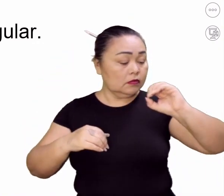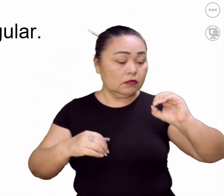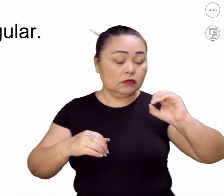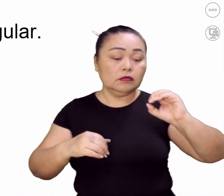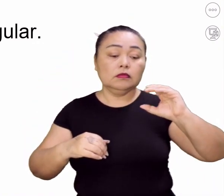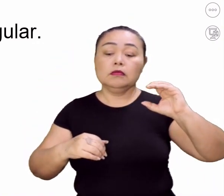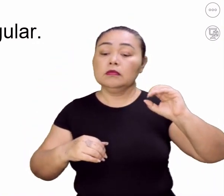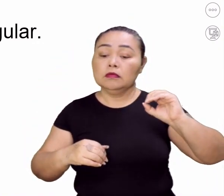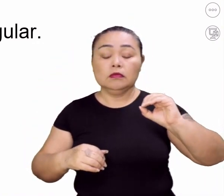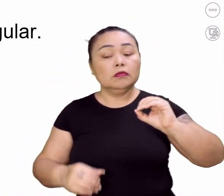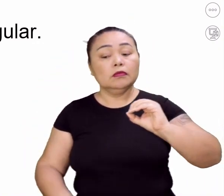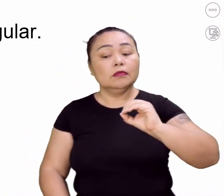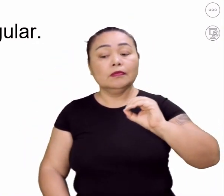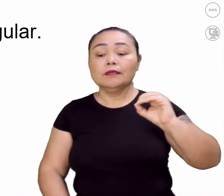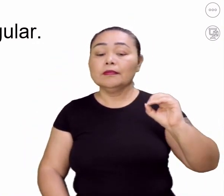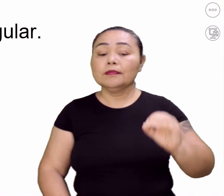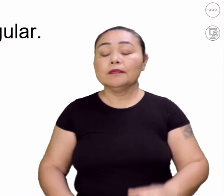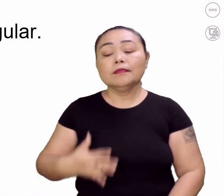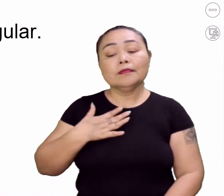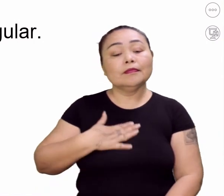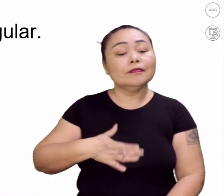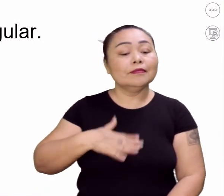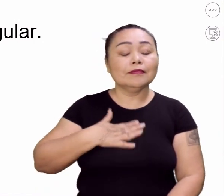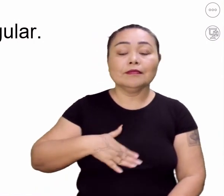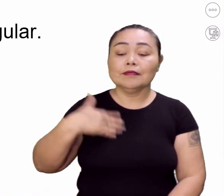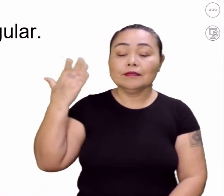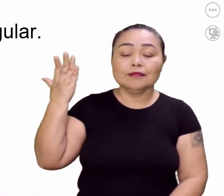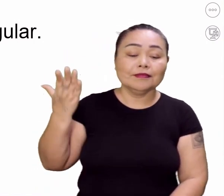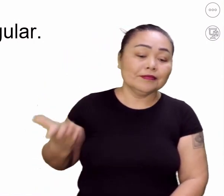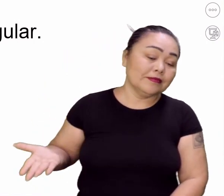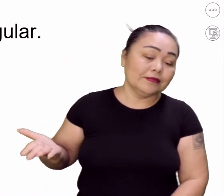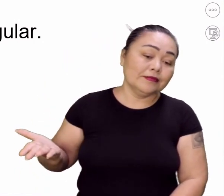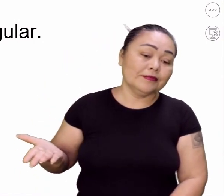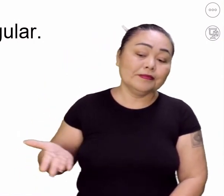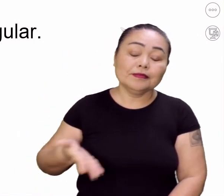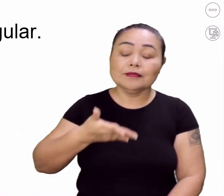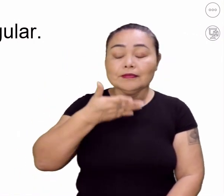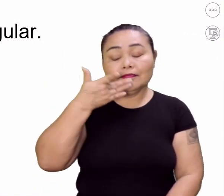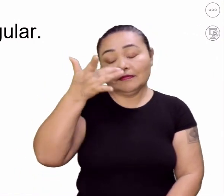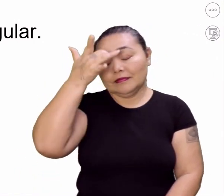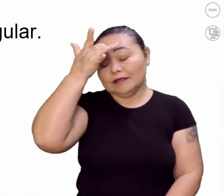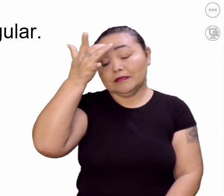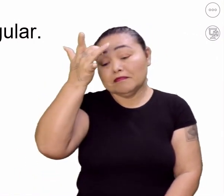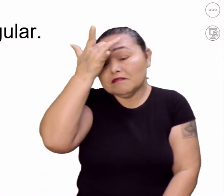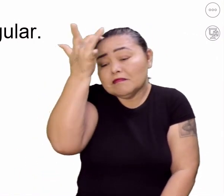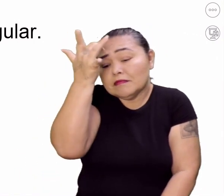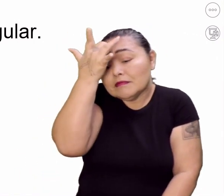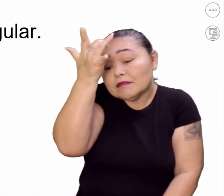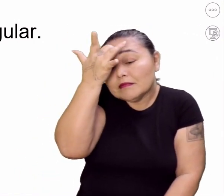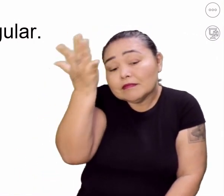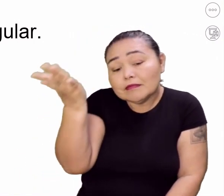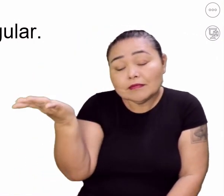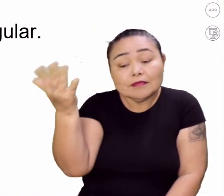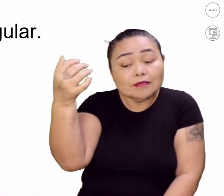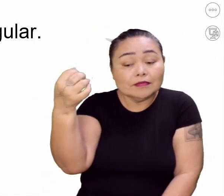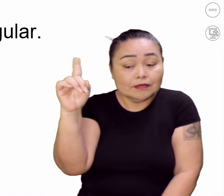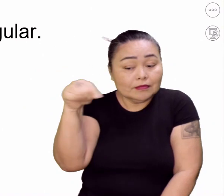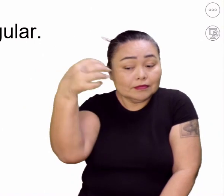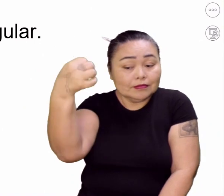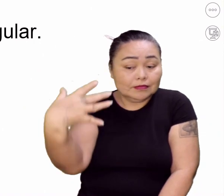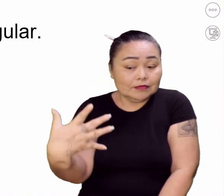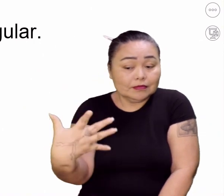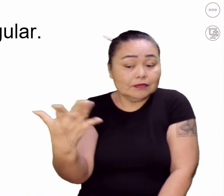Amazônia Ocidental. Rogério, Tranquilo demais. tranquilo demais, mamão com açúcar depois dessa explicação. Exatamente. É